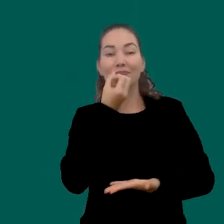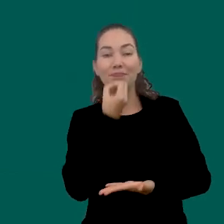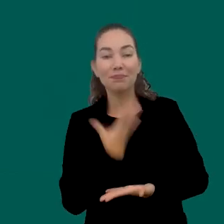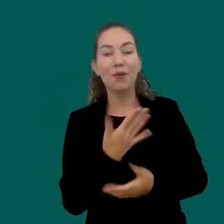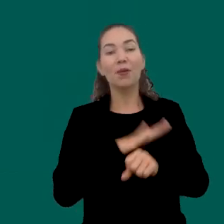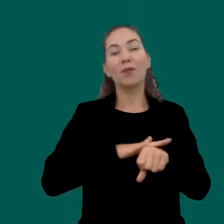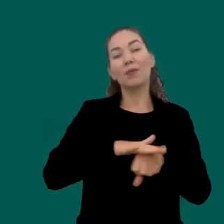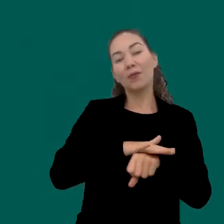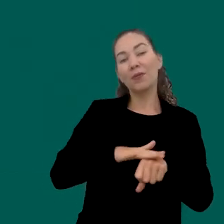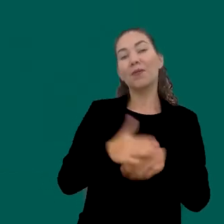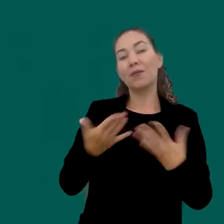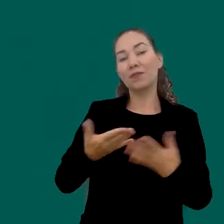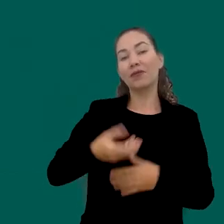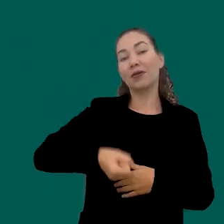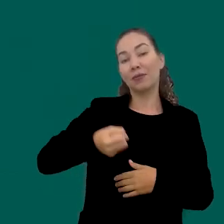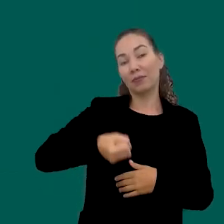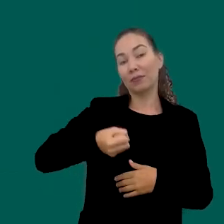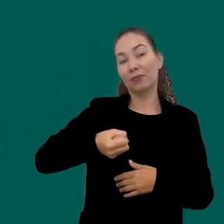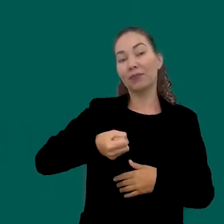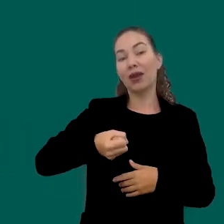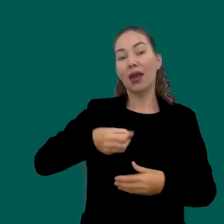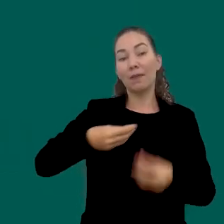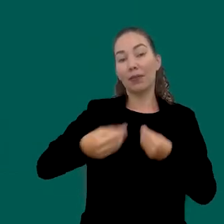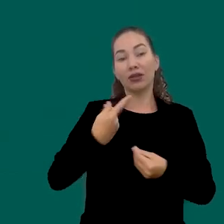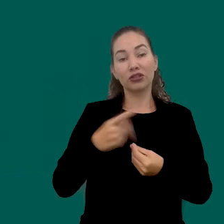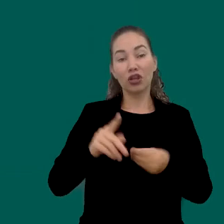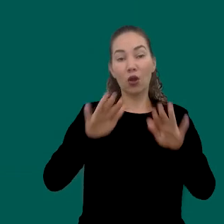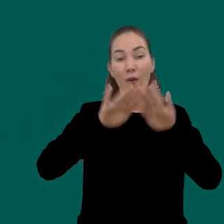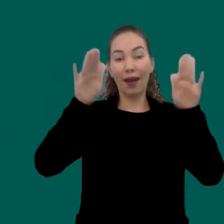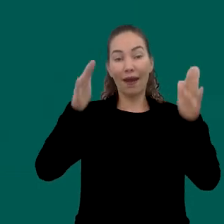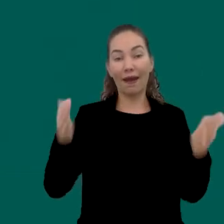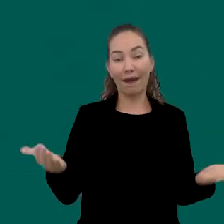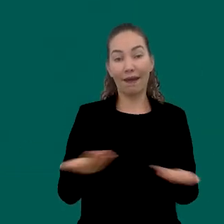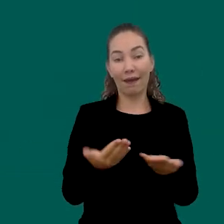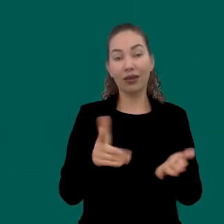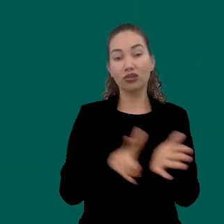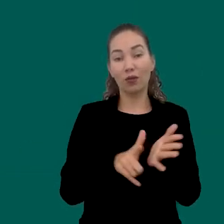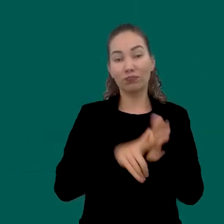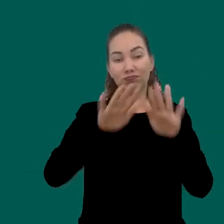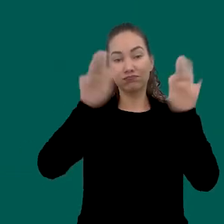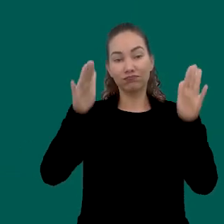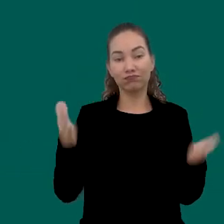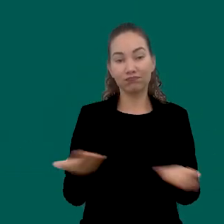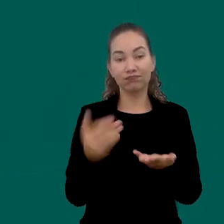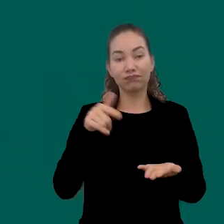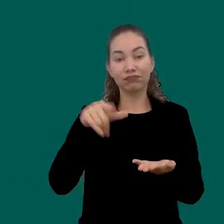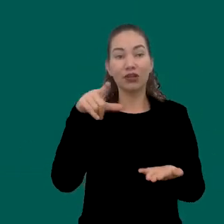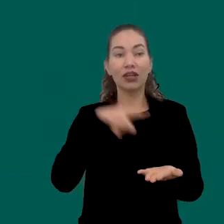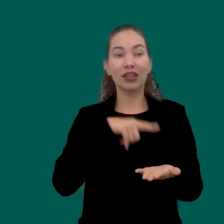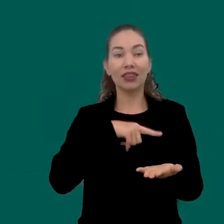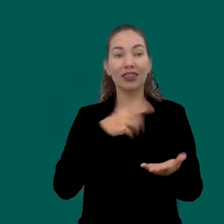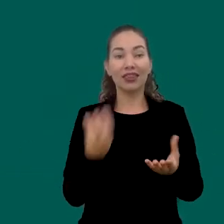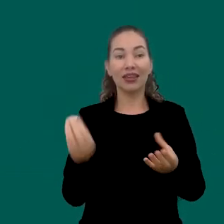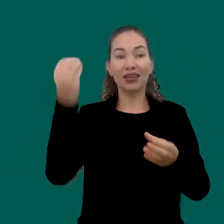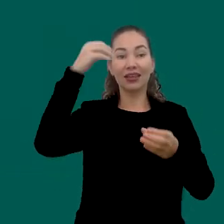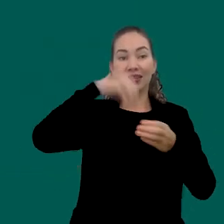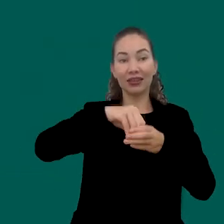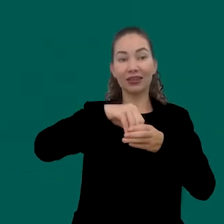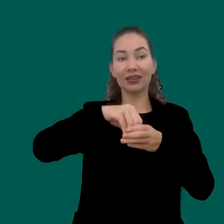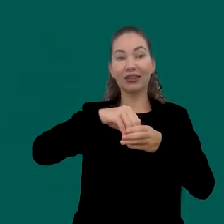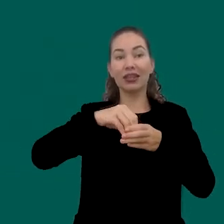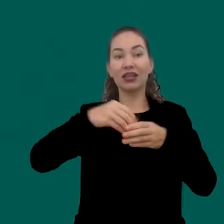não vão em embalagem plástica, elas vão dentro de caixas de papelão, onde essa caixa de papelão, ela vai dentro de uma outra